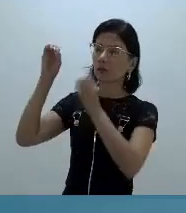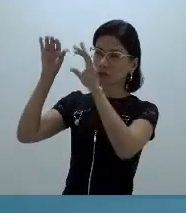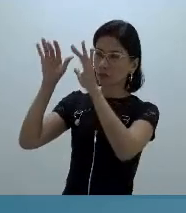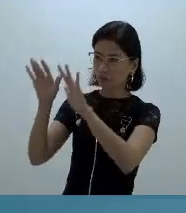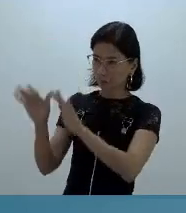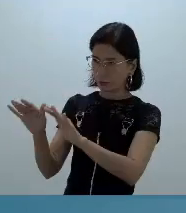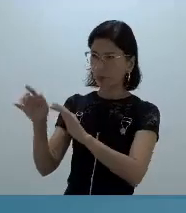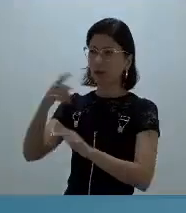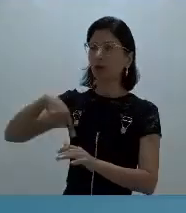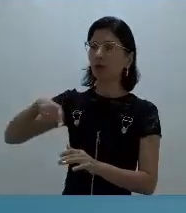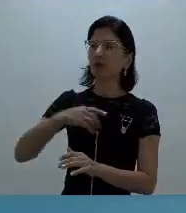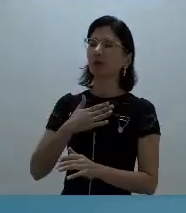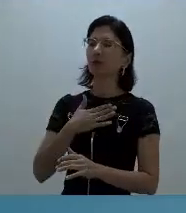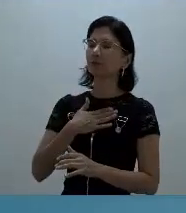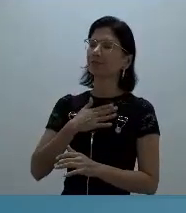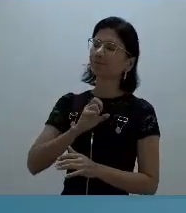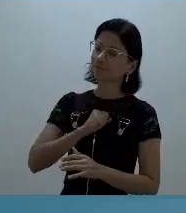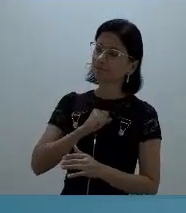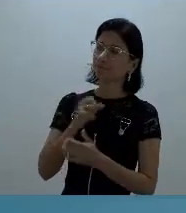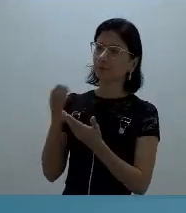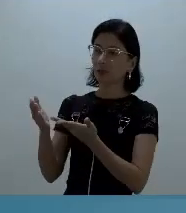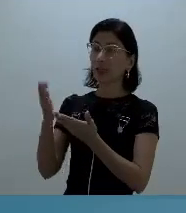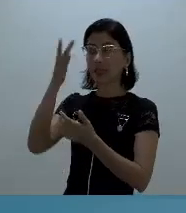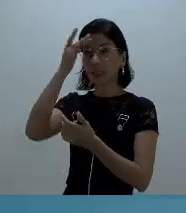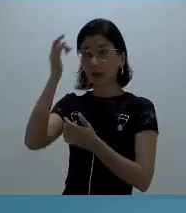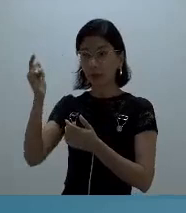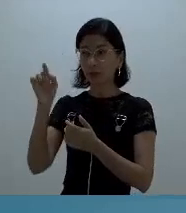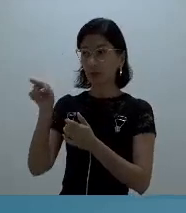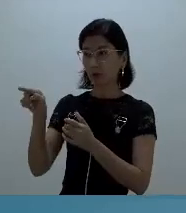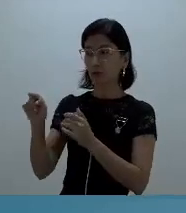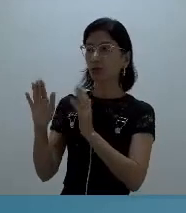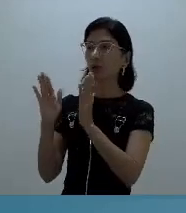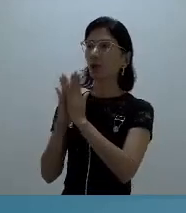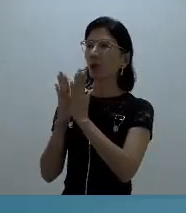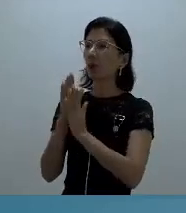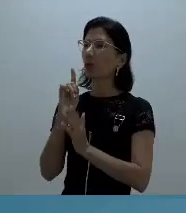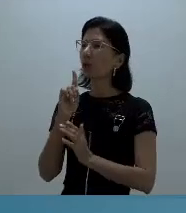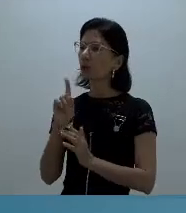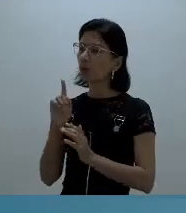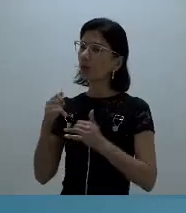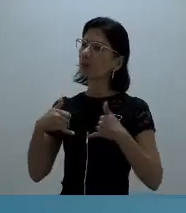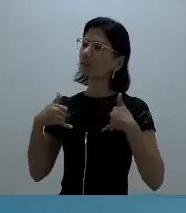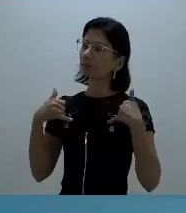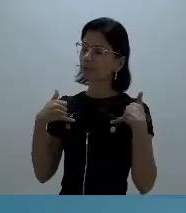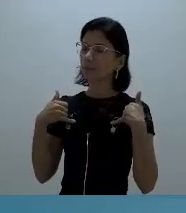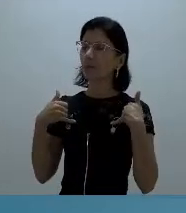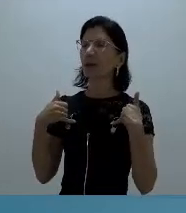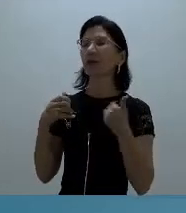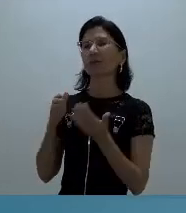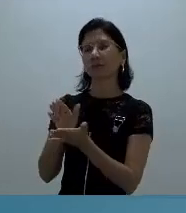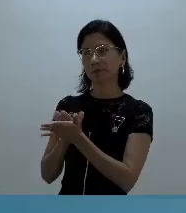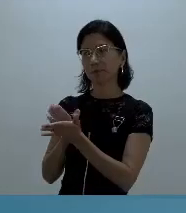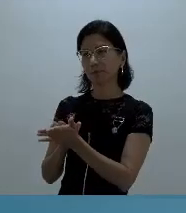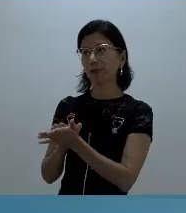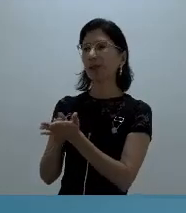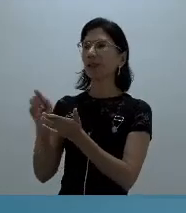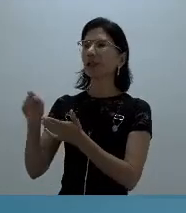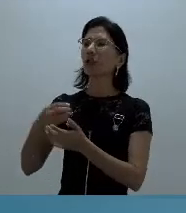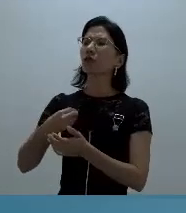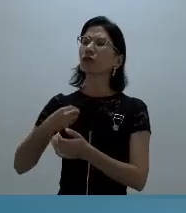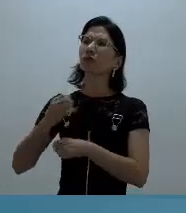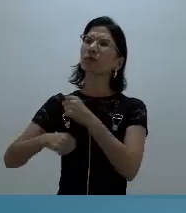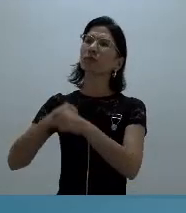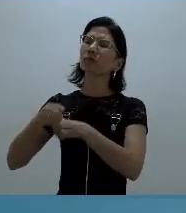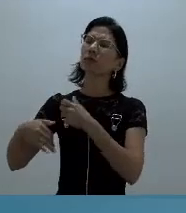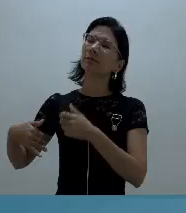esse dia, amanhã, dia 12, seja um dia 12 de muitos e muitos dia 12 que virão por aí,